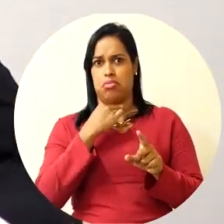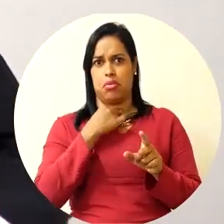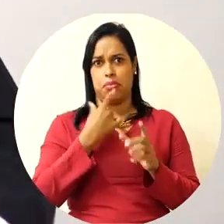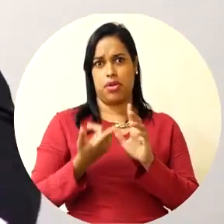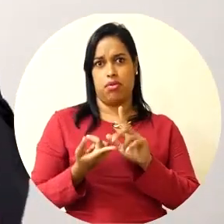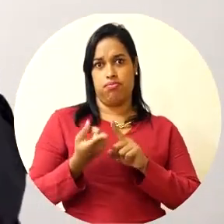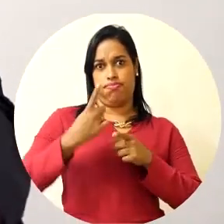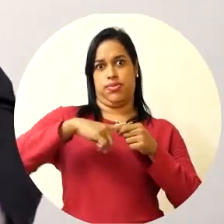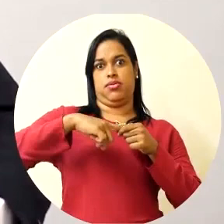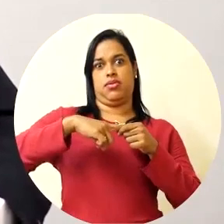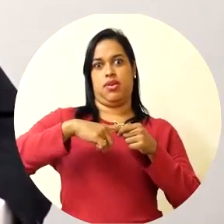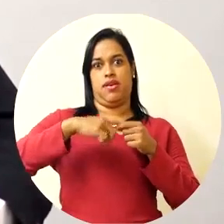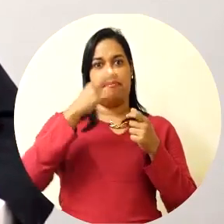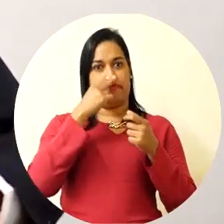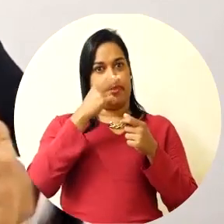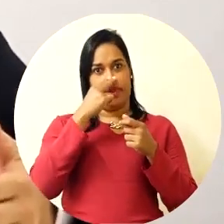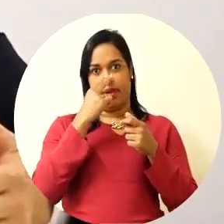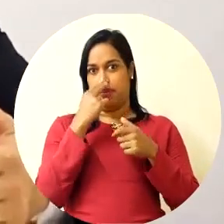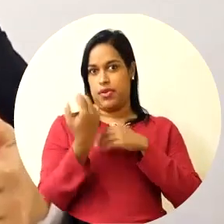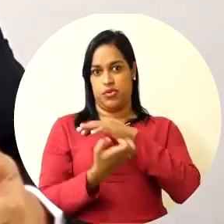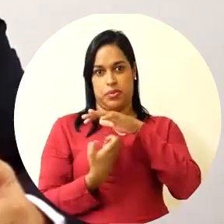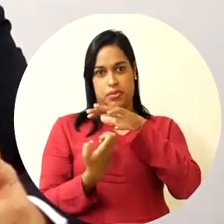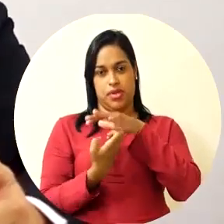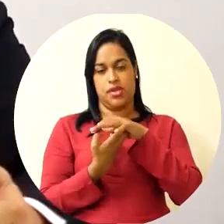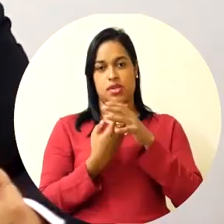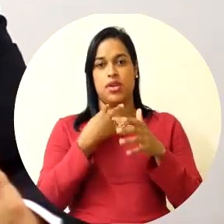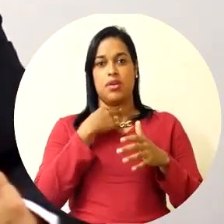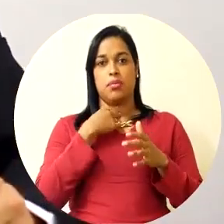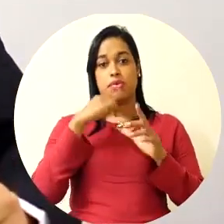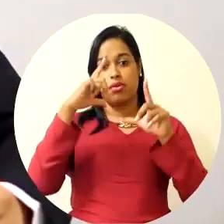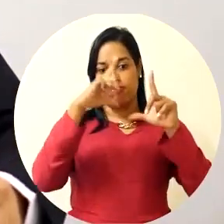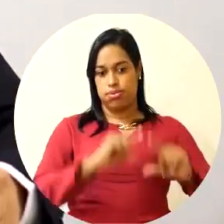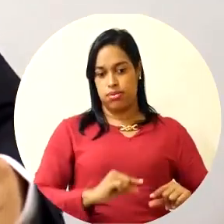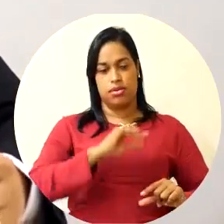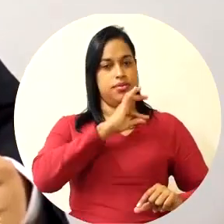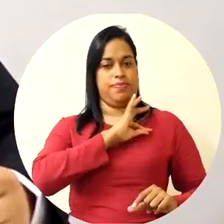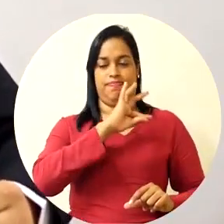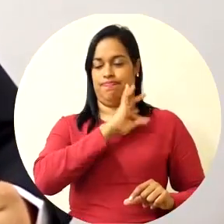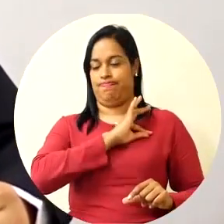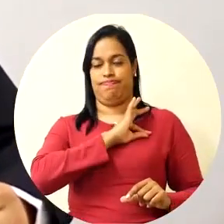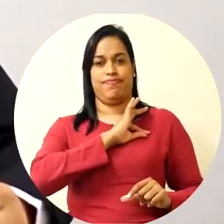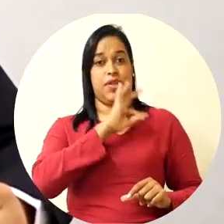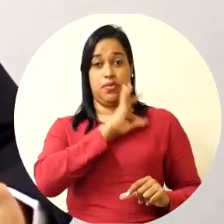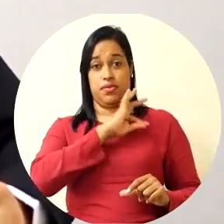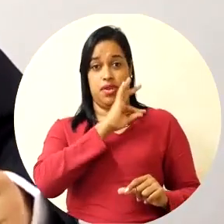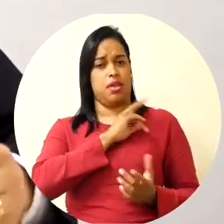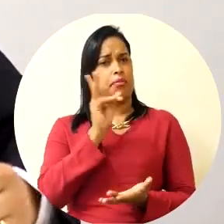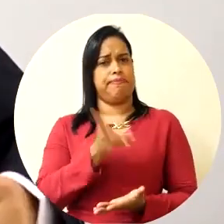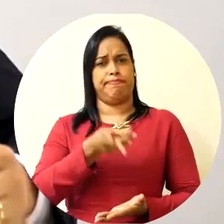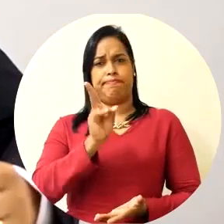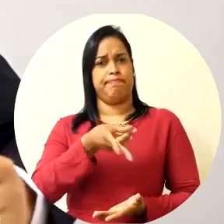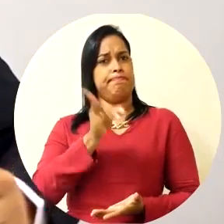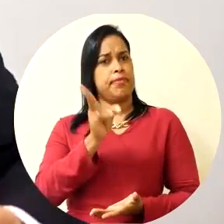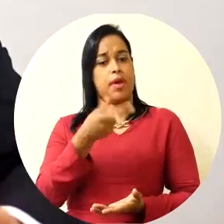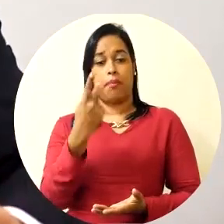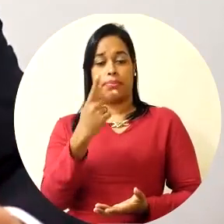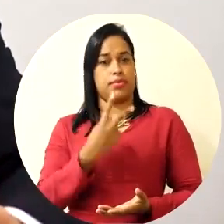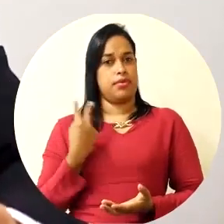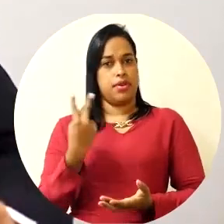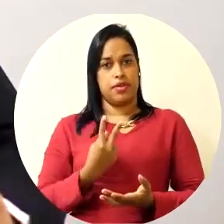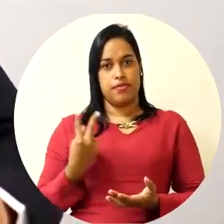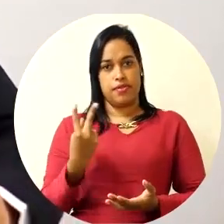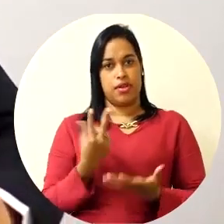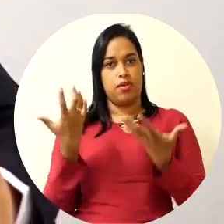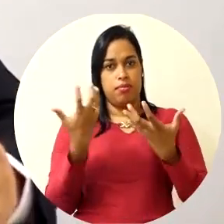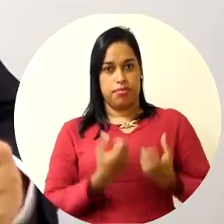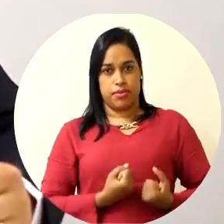salariais, você não pode retroagir dentro da mesma empresa. Você não pode diminuir seu salário. O salário deve permanecer